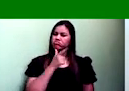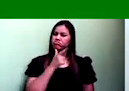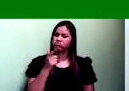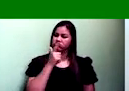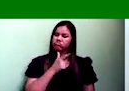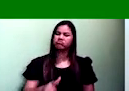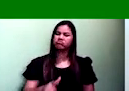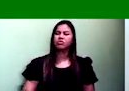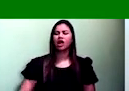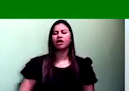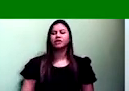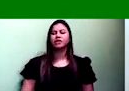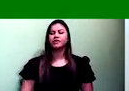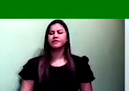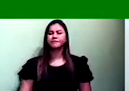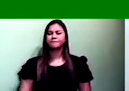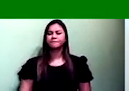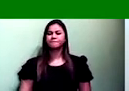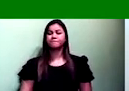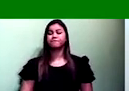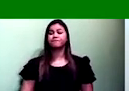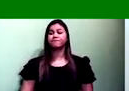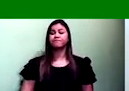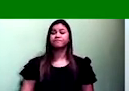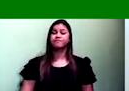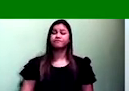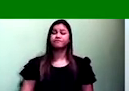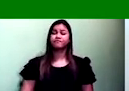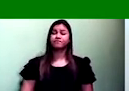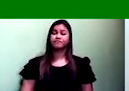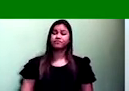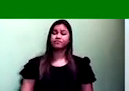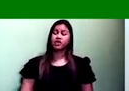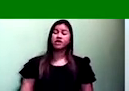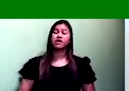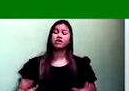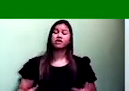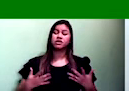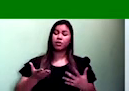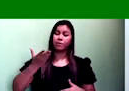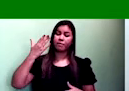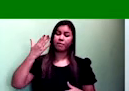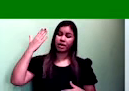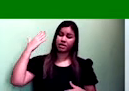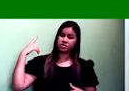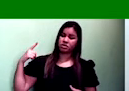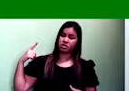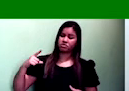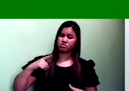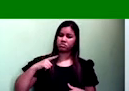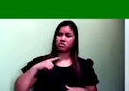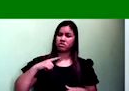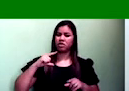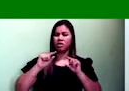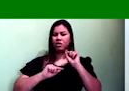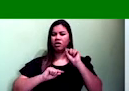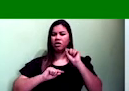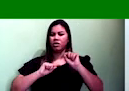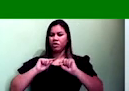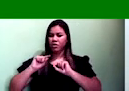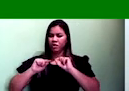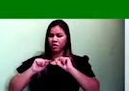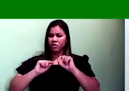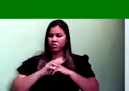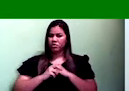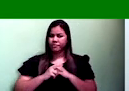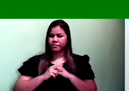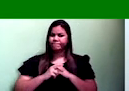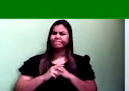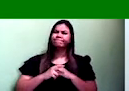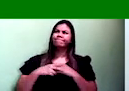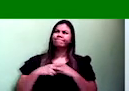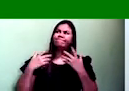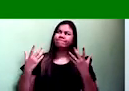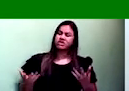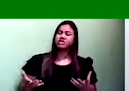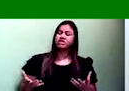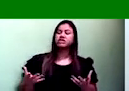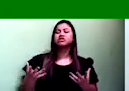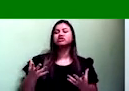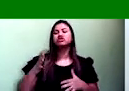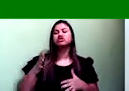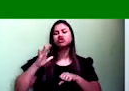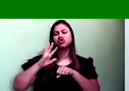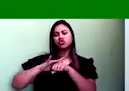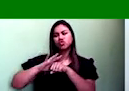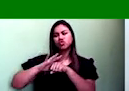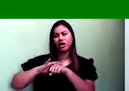Então, o que a gente tinha, assim, é uma inversão de pirâmide, né? No começo era uma doença que acometia mais